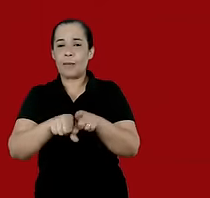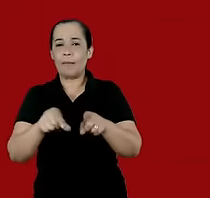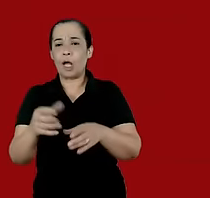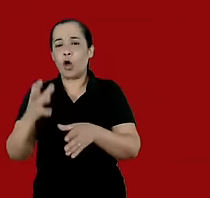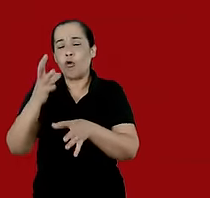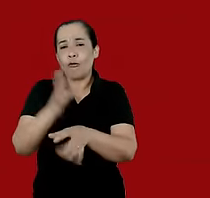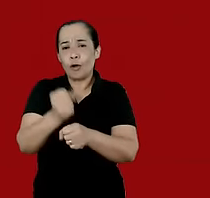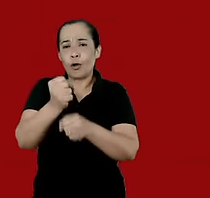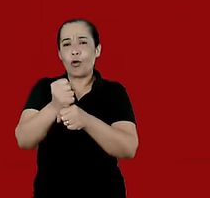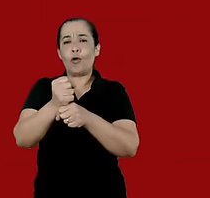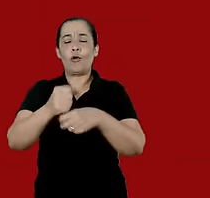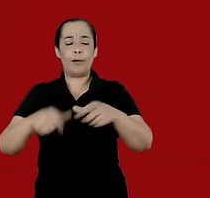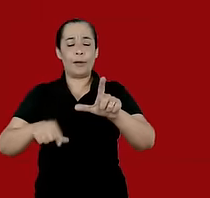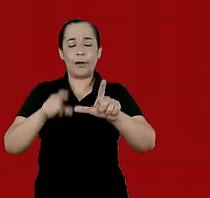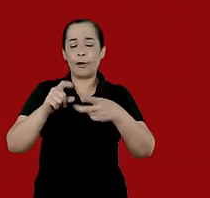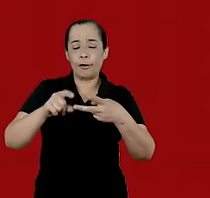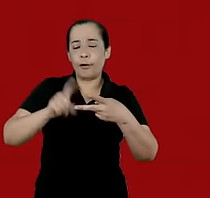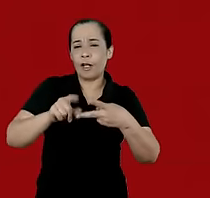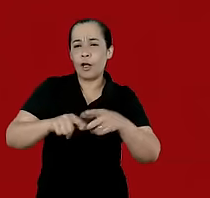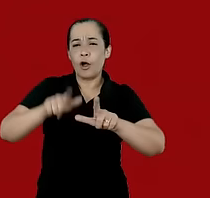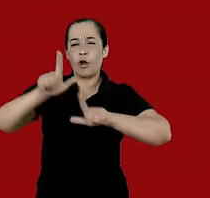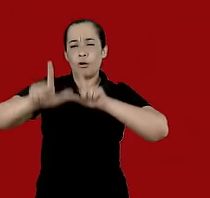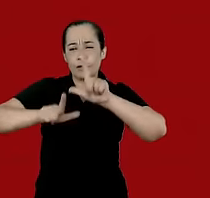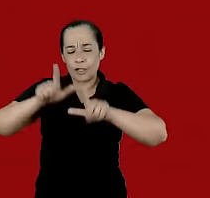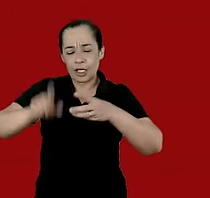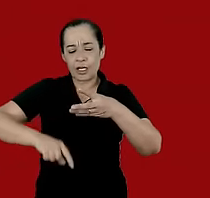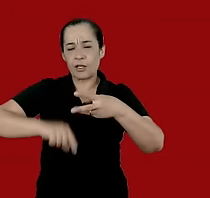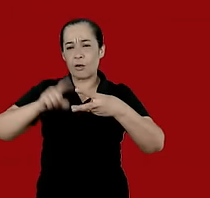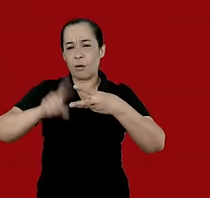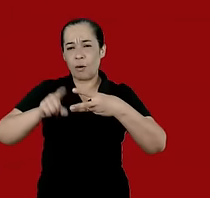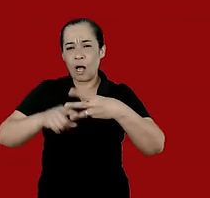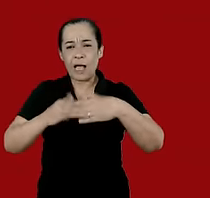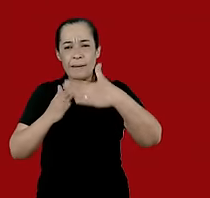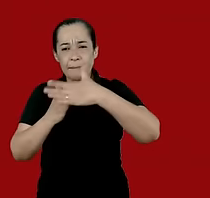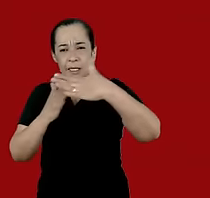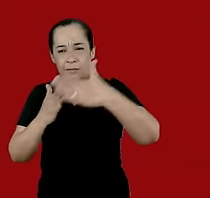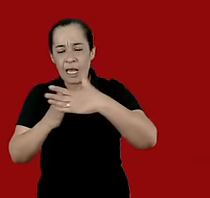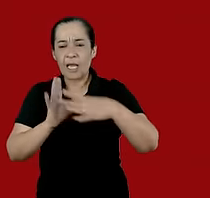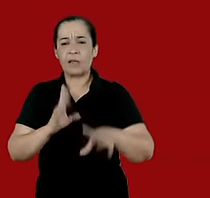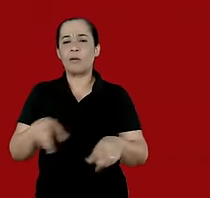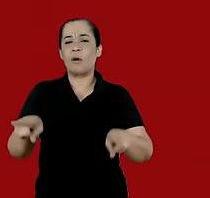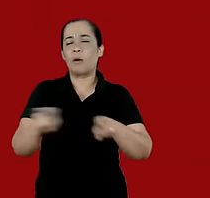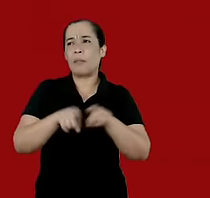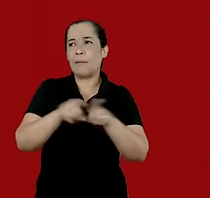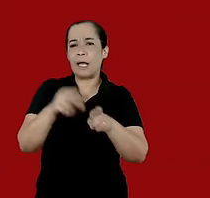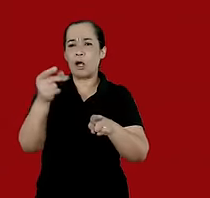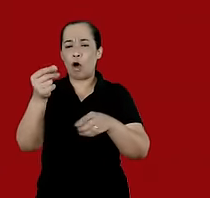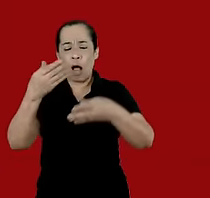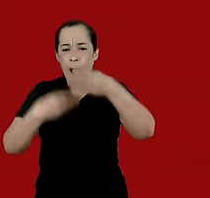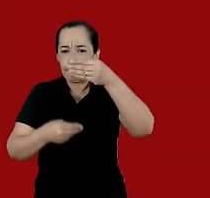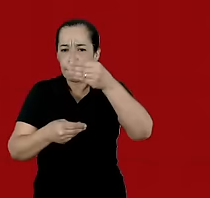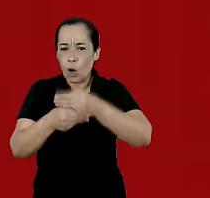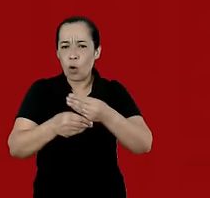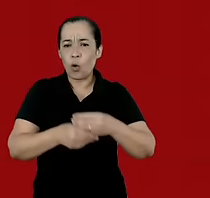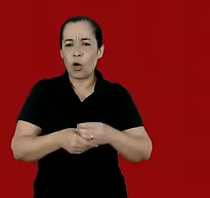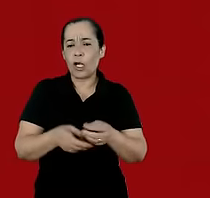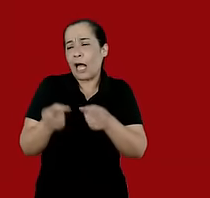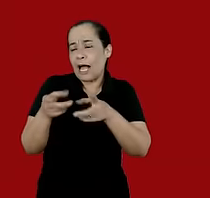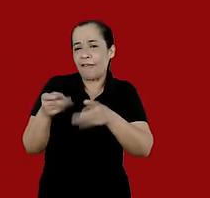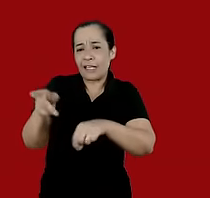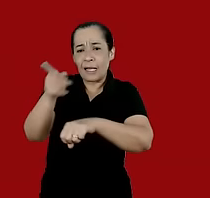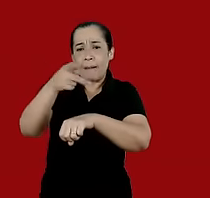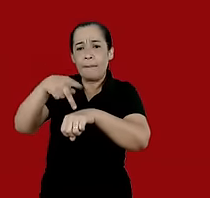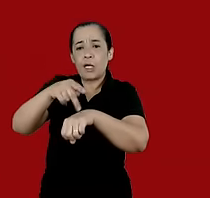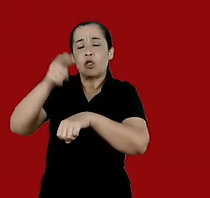de logística você pode olhar em restrições o número de subsídios número de restrição exportação a gente fez um estudo bastante amplo